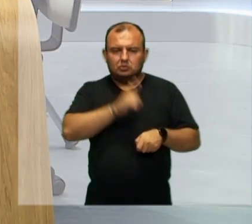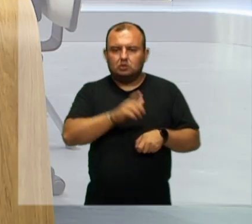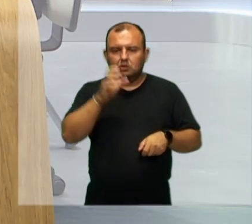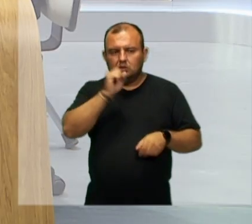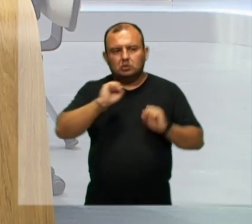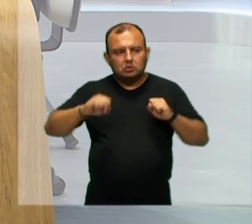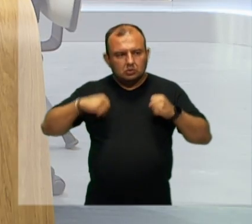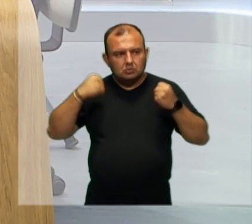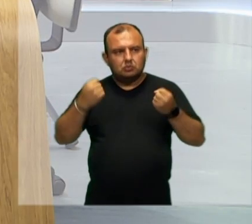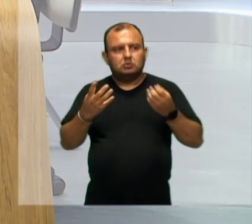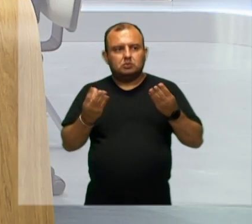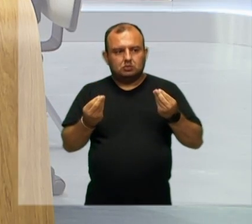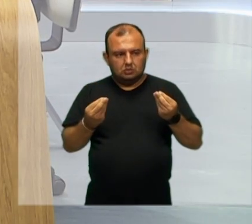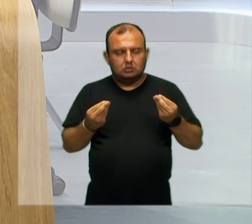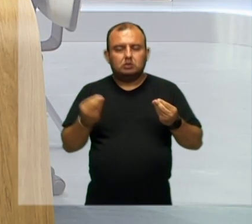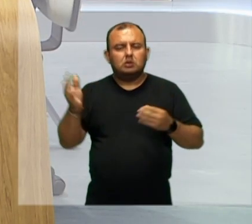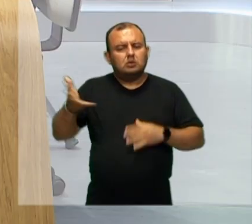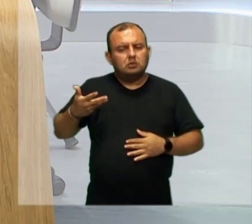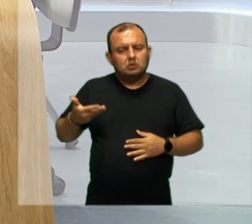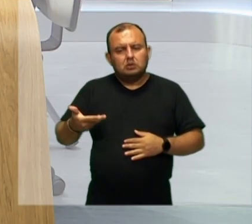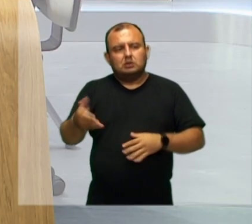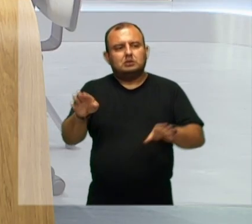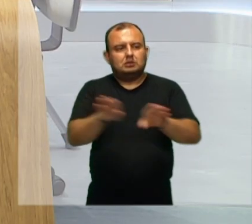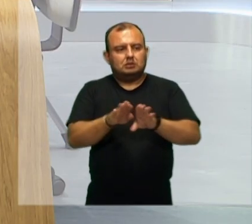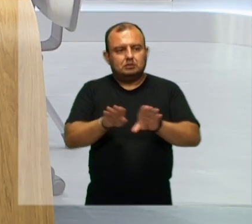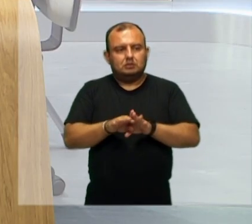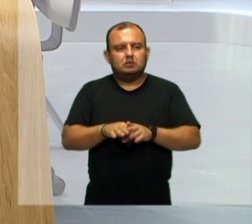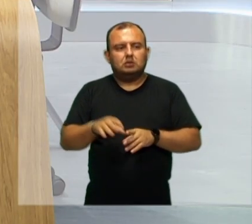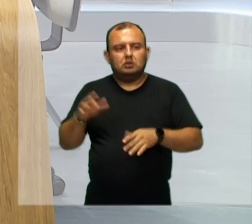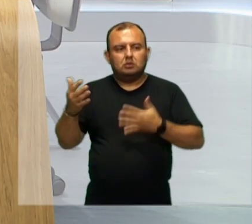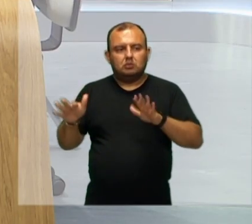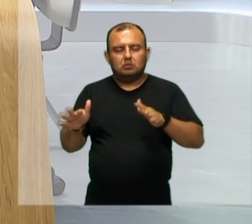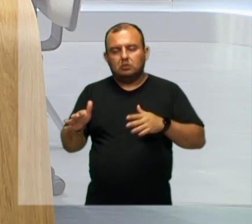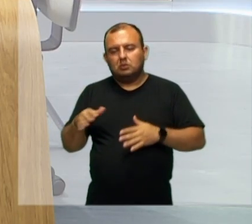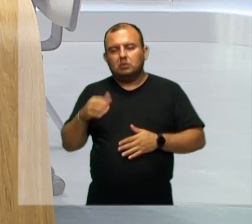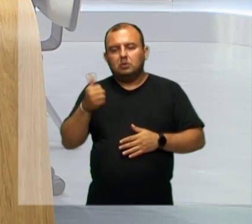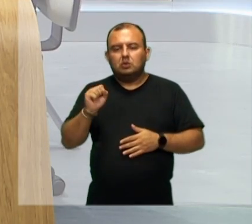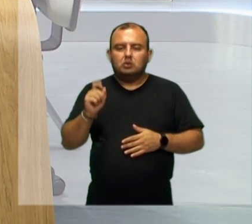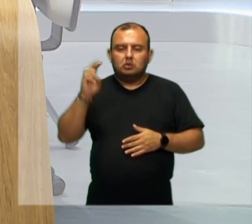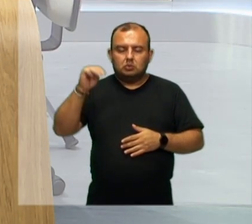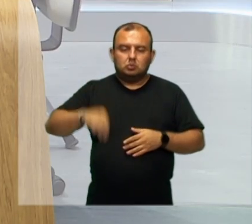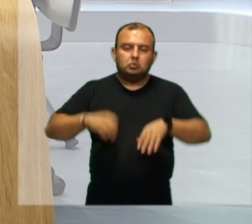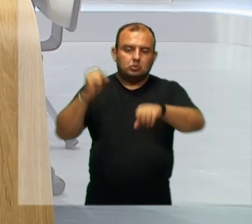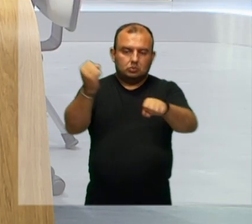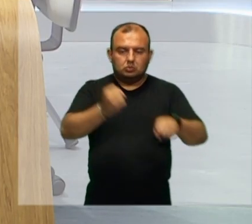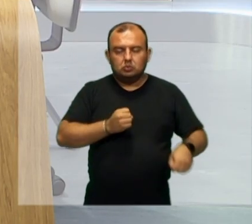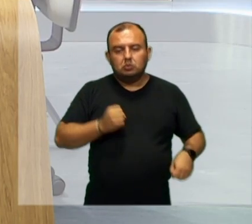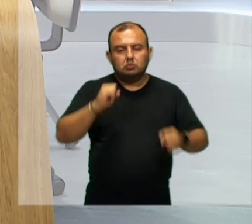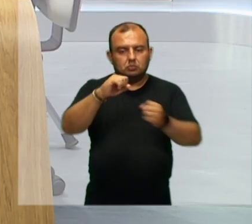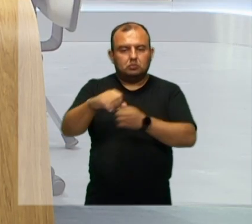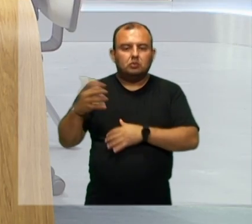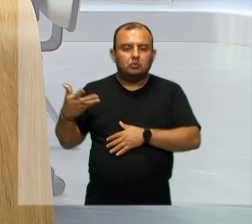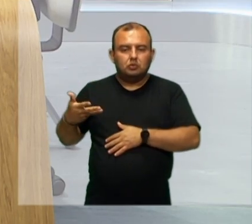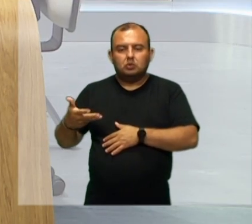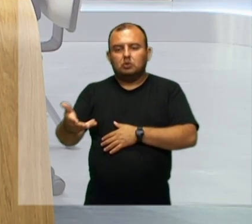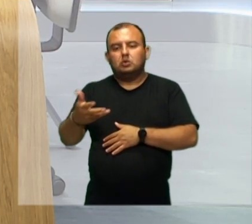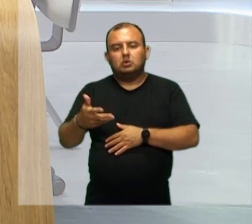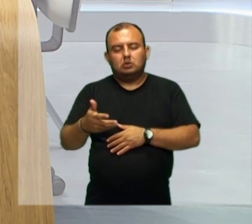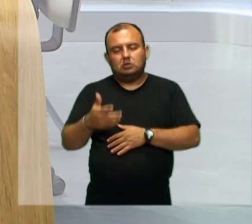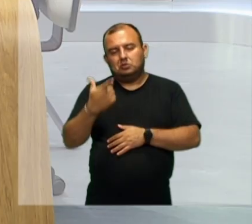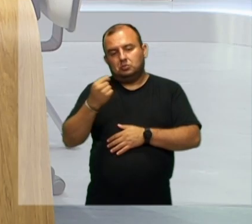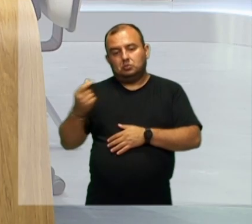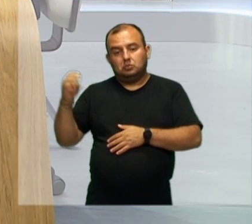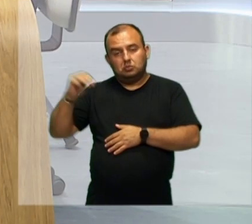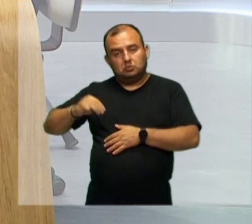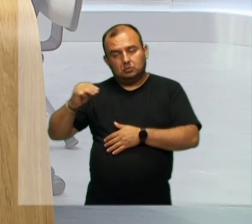maior esforço, com a maior velocidade. Eu chego a bater 18 km por hora de velocidade num tiro de 200